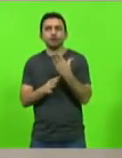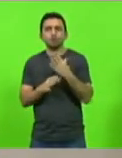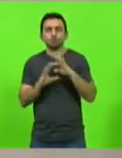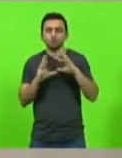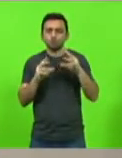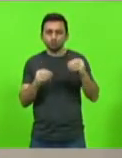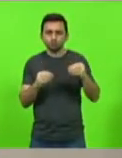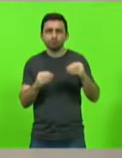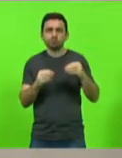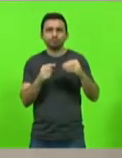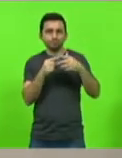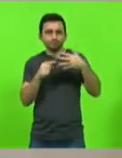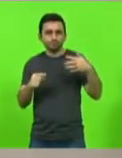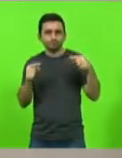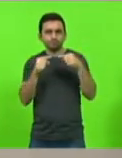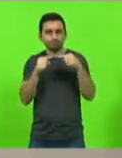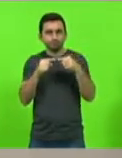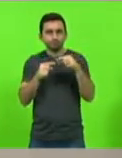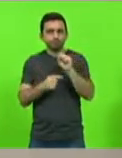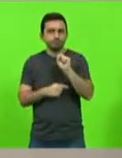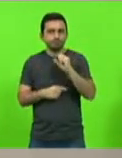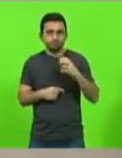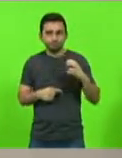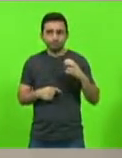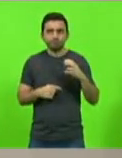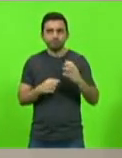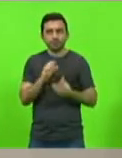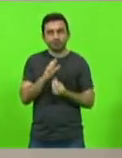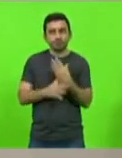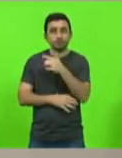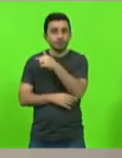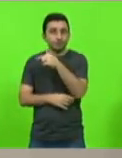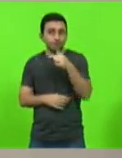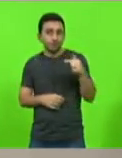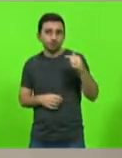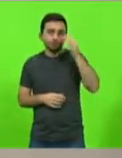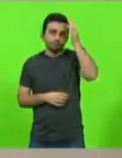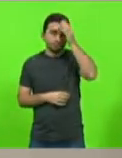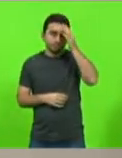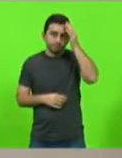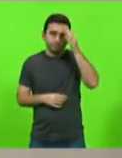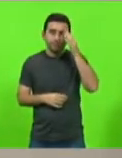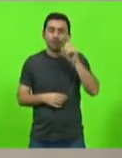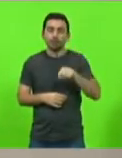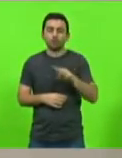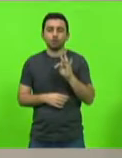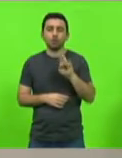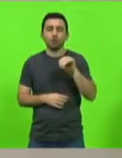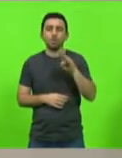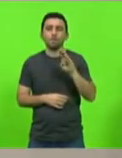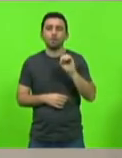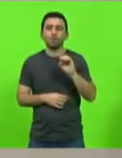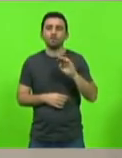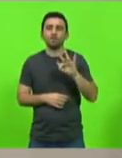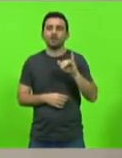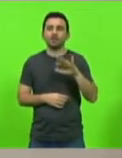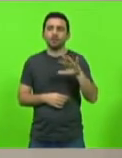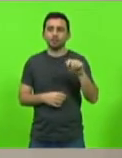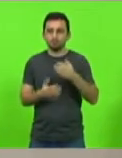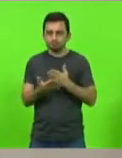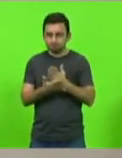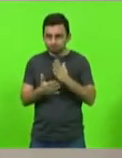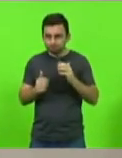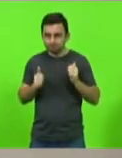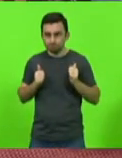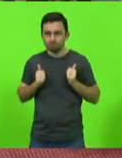no âmbito do Estado de Santa Catarina para instituir a semana de conscientização sobre a trombofilia. Deputados que aprovam, permaneçam como